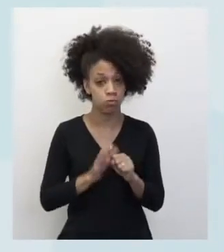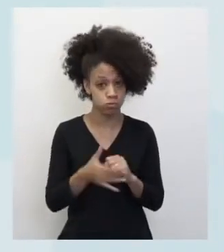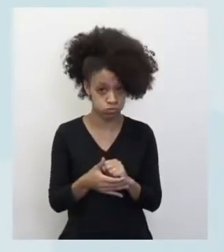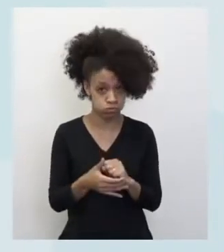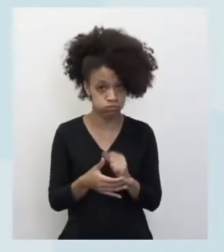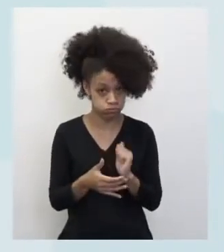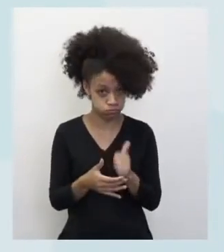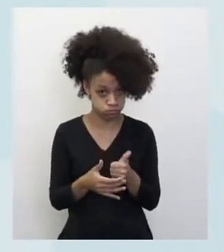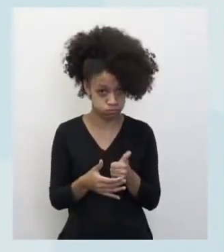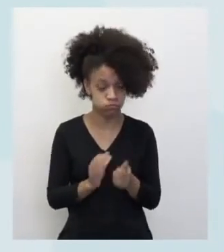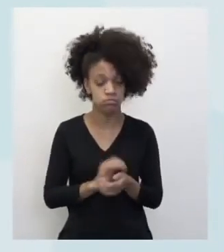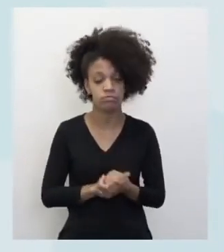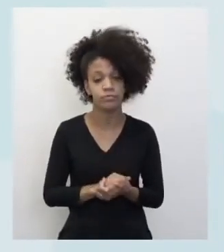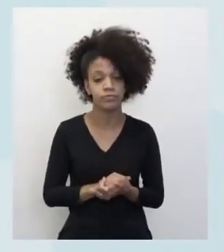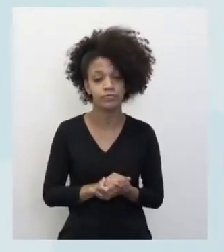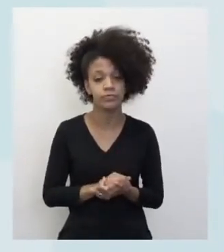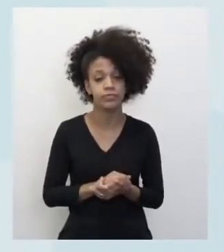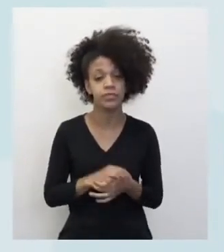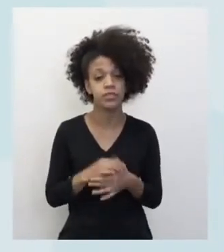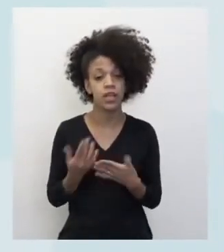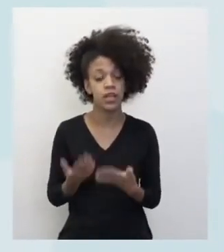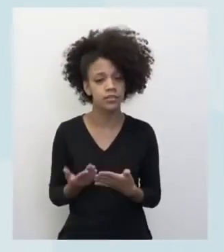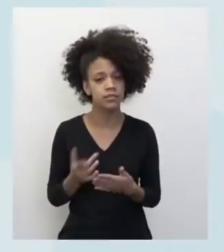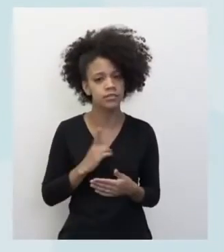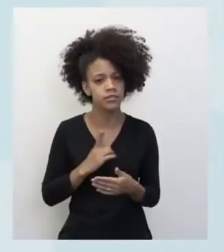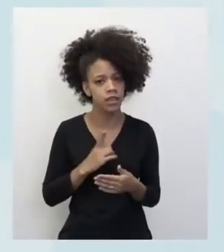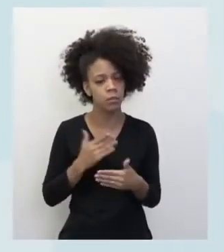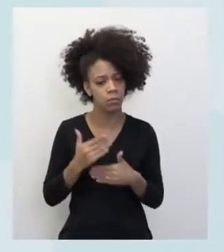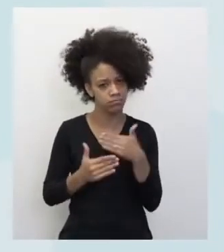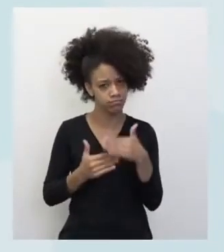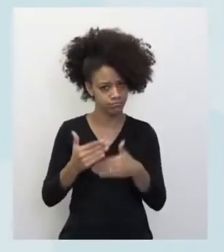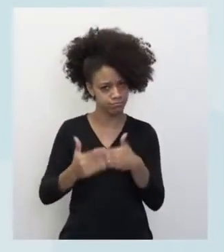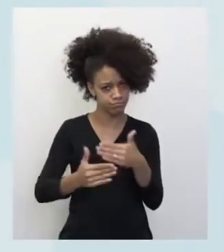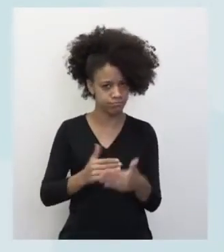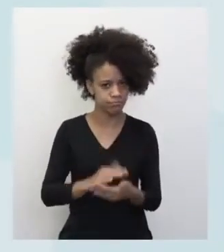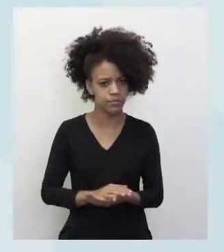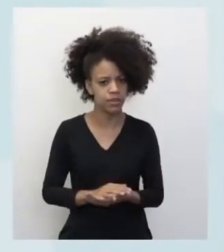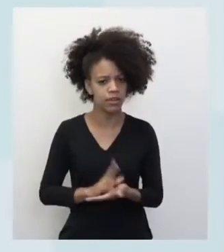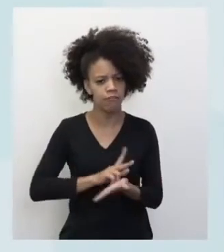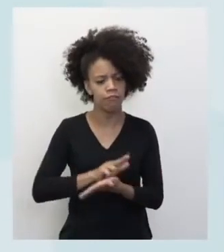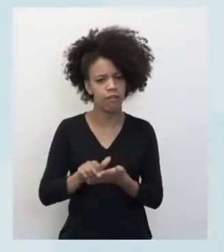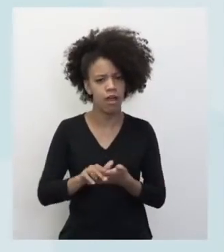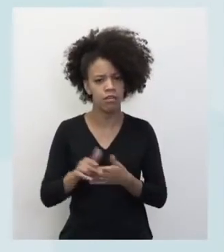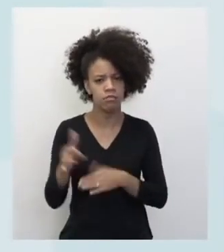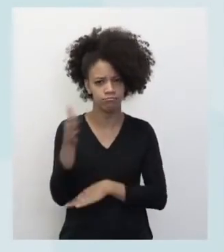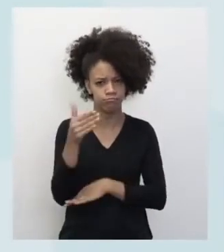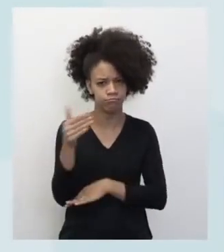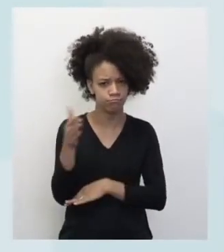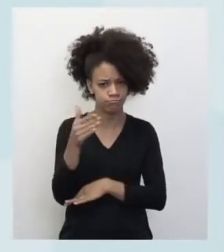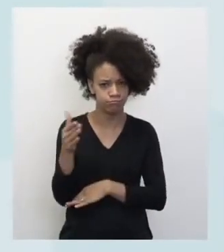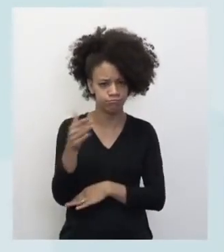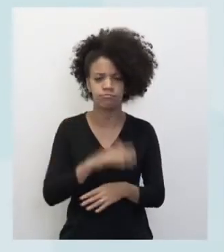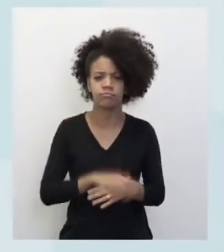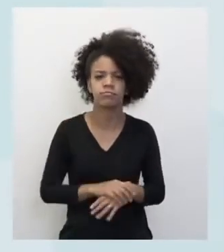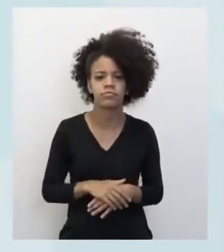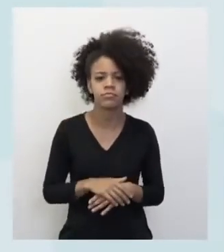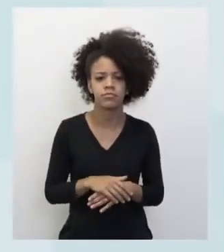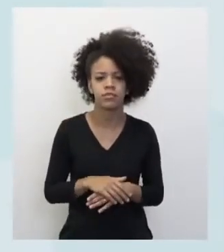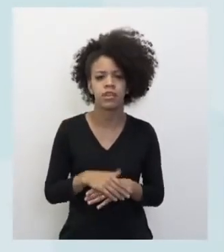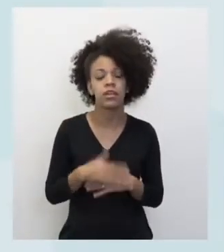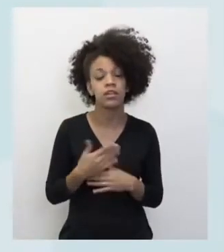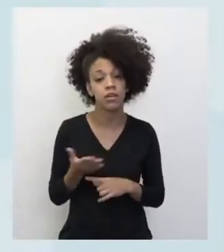certo? E há uma sobreposição aí, né? De um monte de bandeirinhas, é isso, ó. Isso. Uma sobreposição